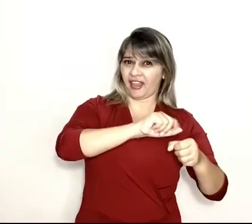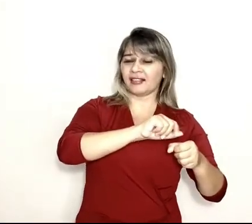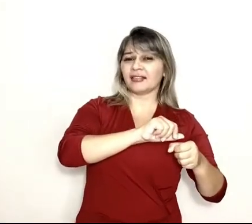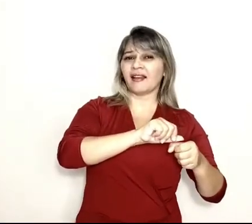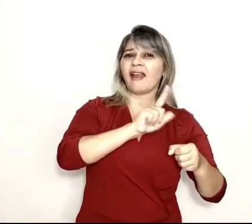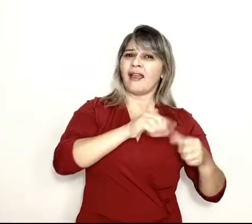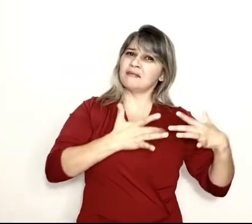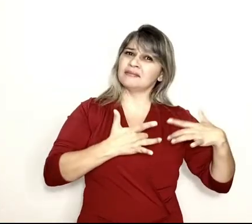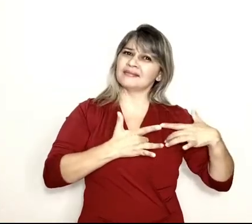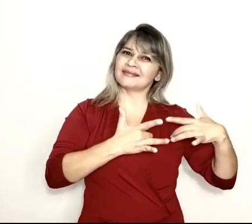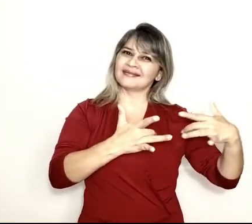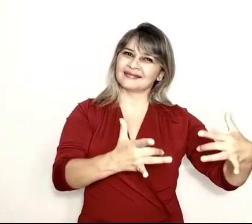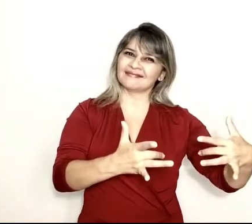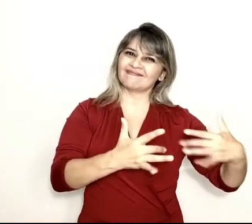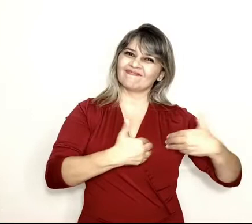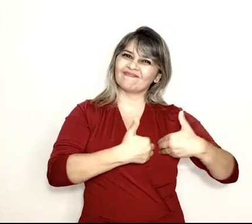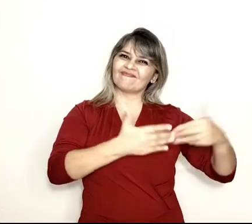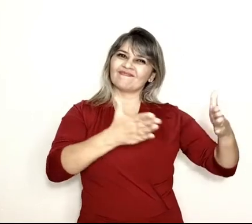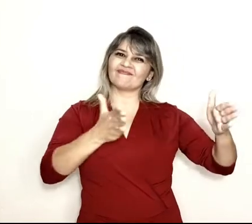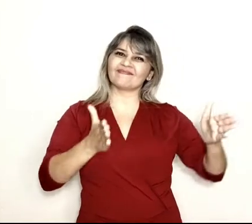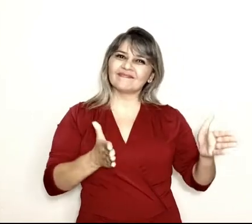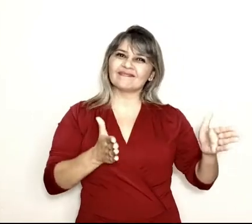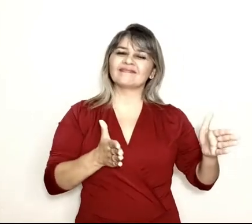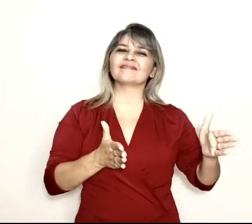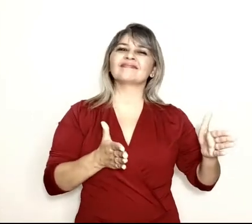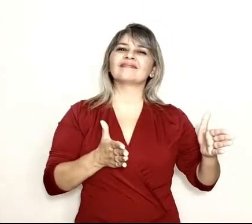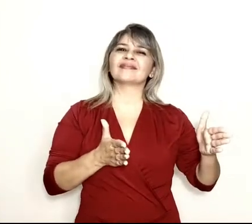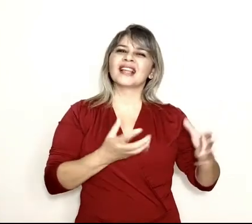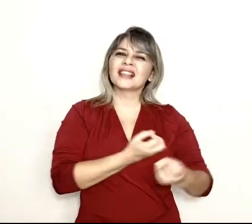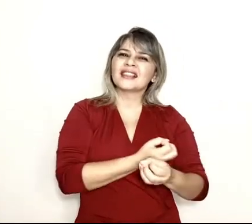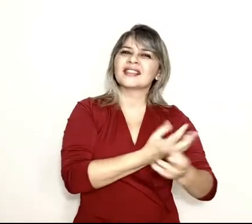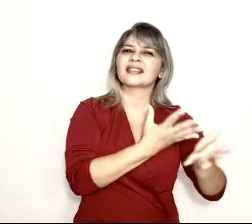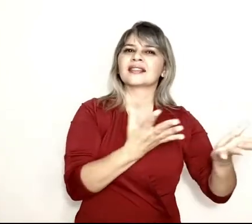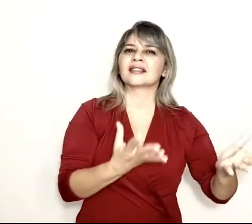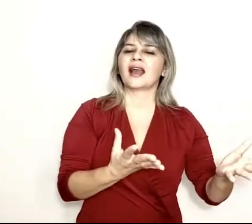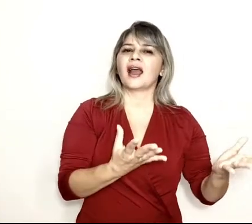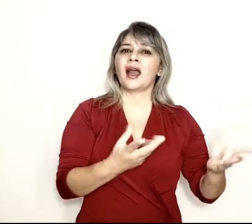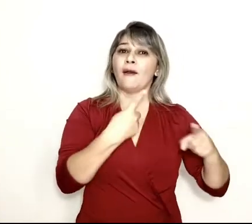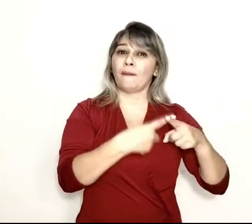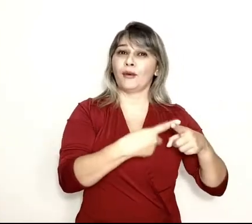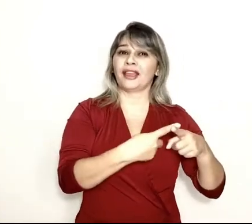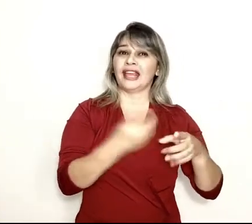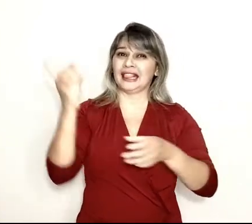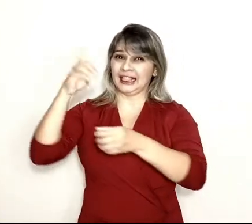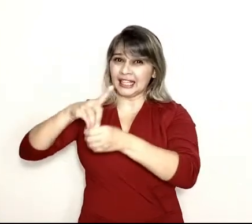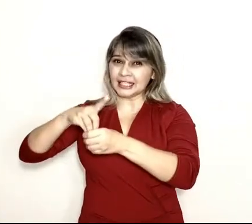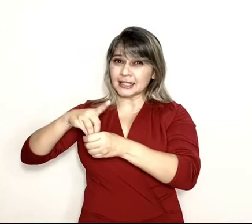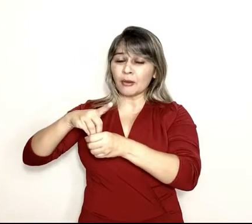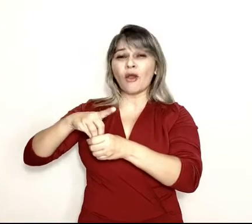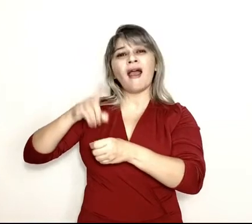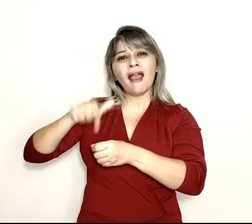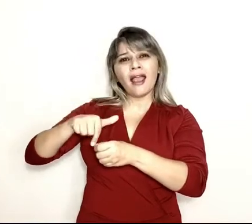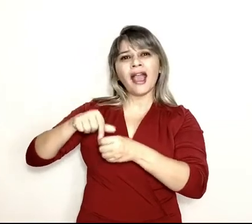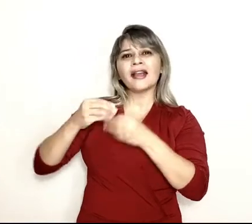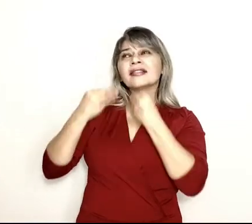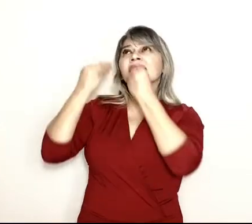é quando a gente dá algo mais. O dízimo a gente cumpre, a gente entrega